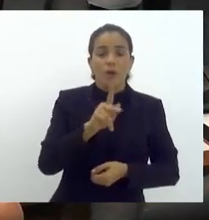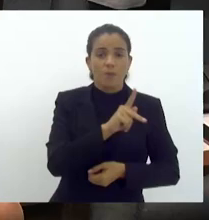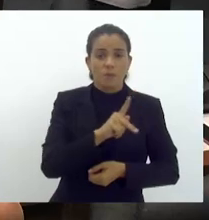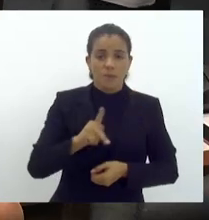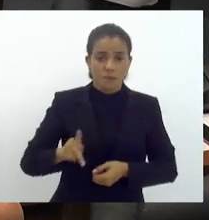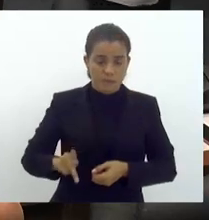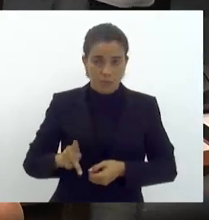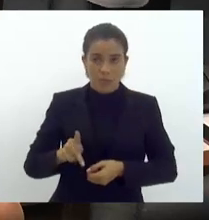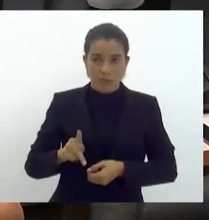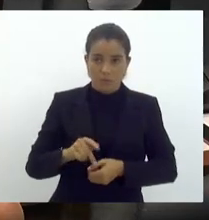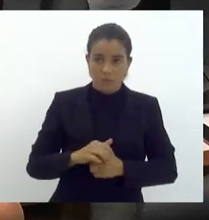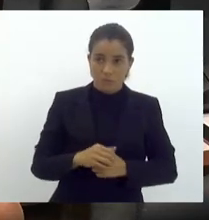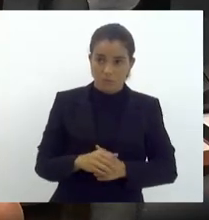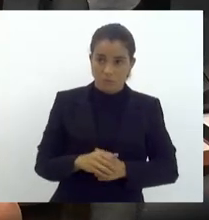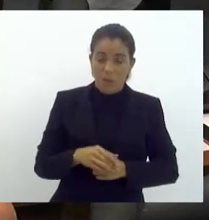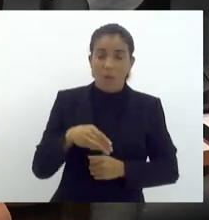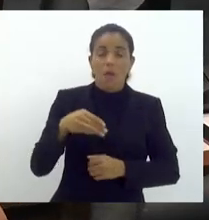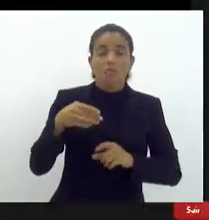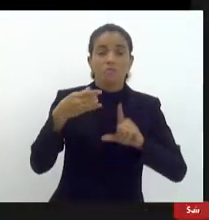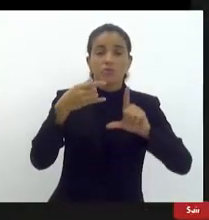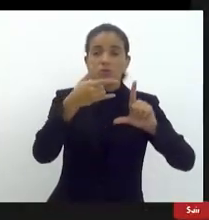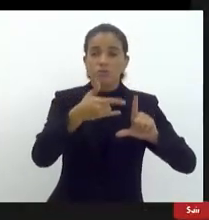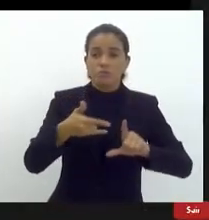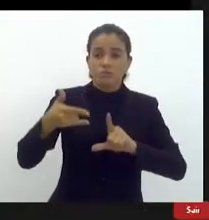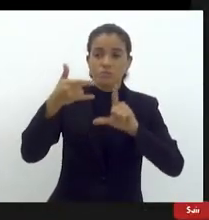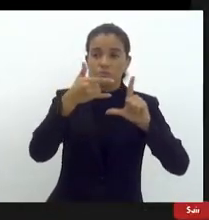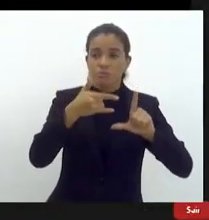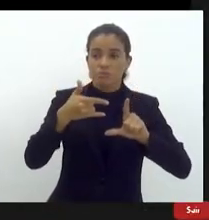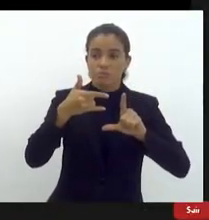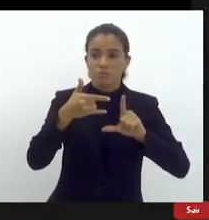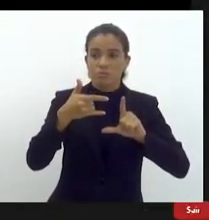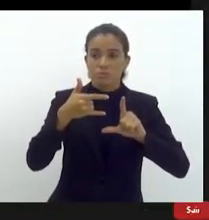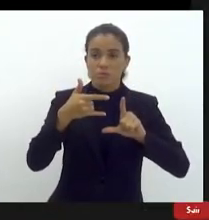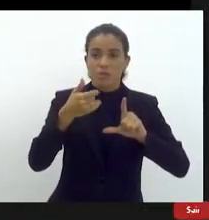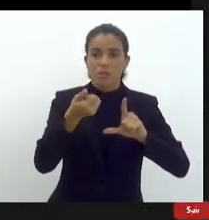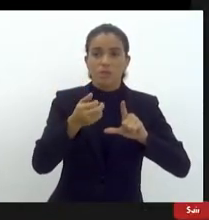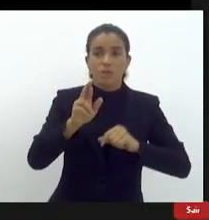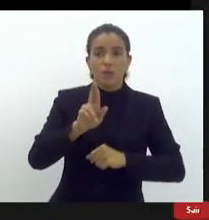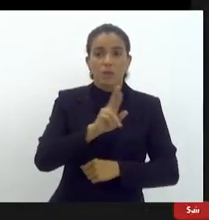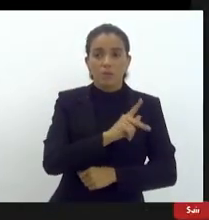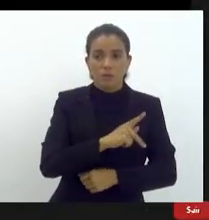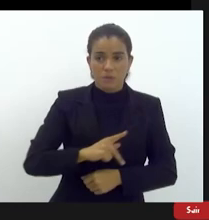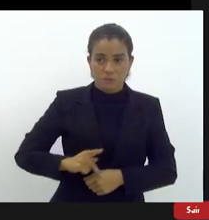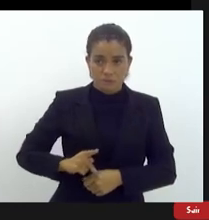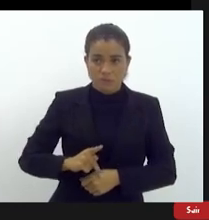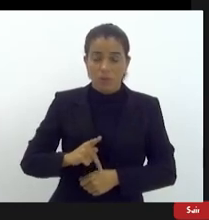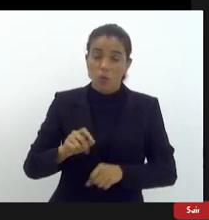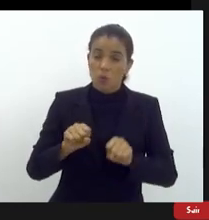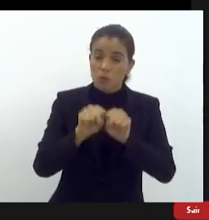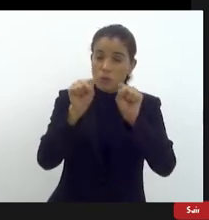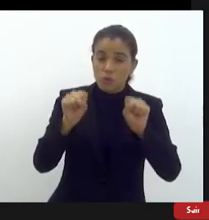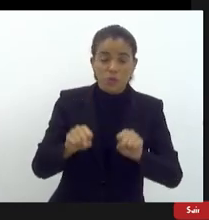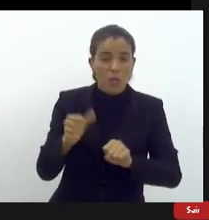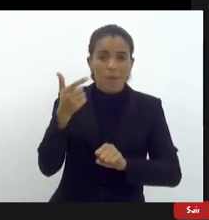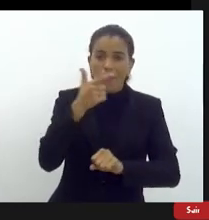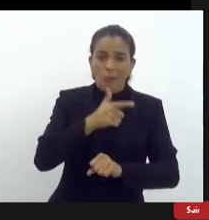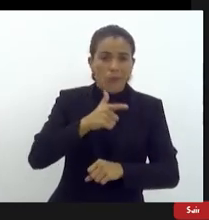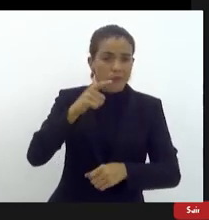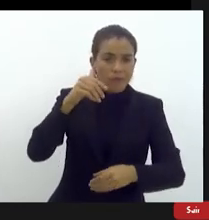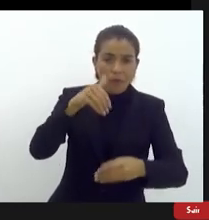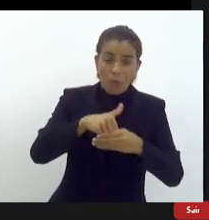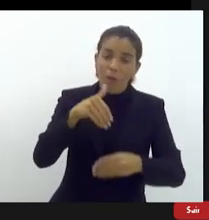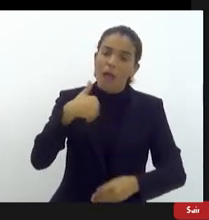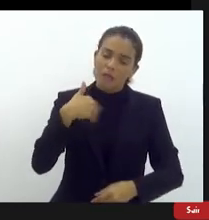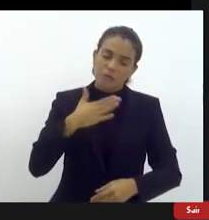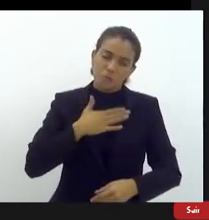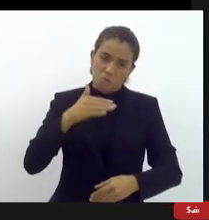Márcio Gualberto no sistema online por favor senhor presidente é para dizer que se chama travou quando eu estava votando mas